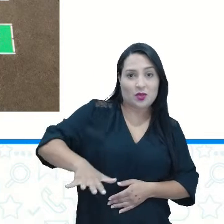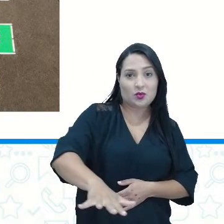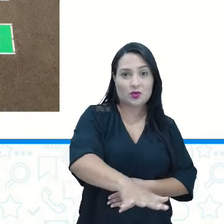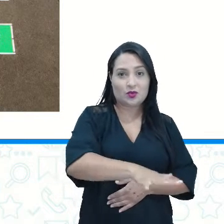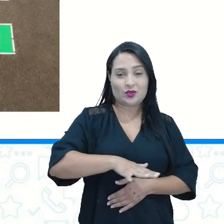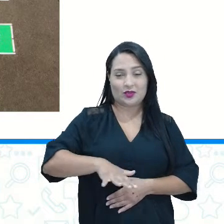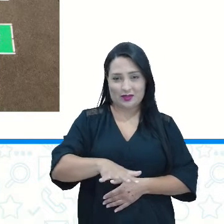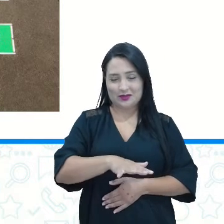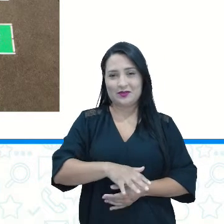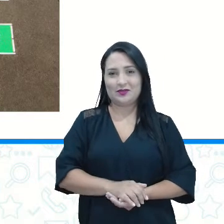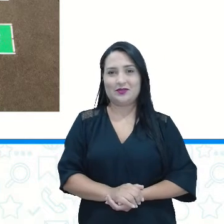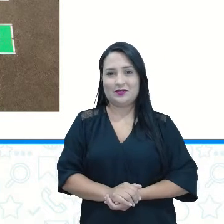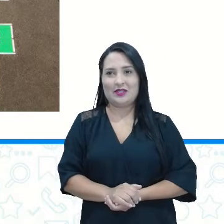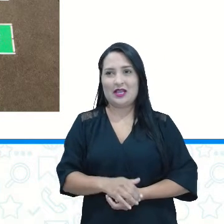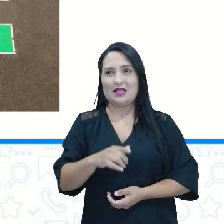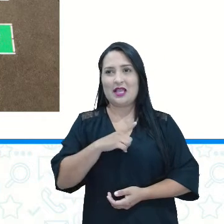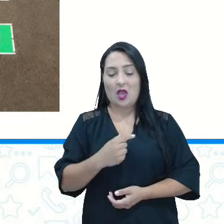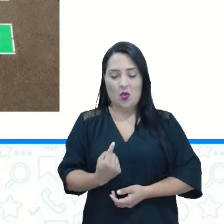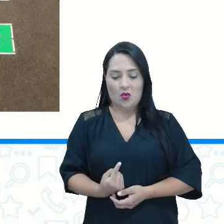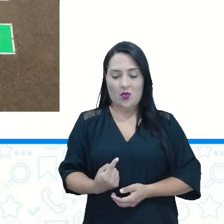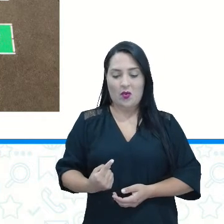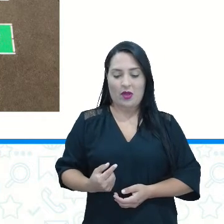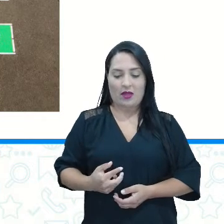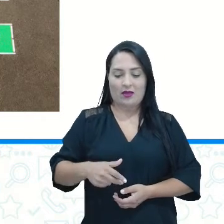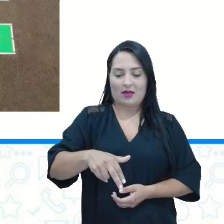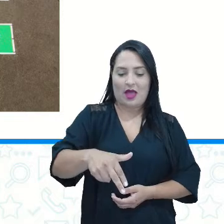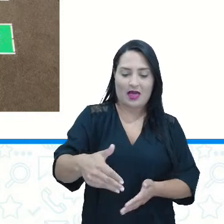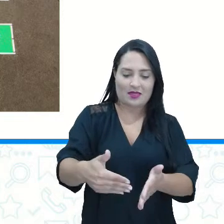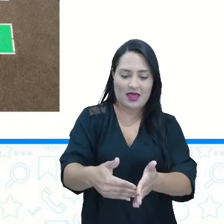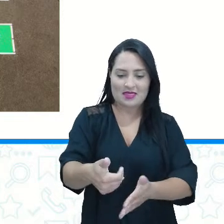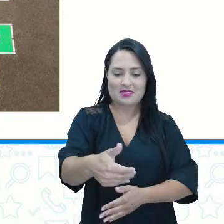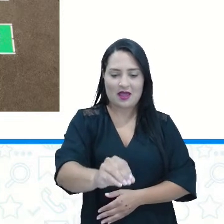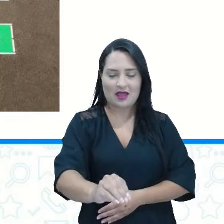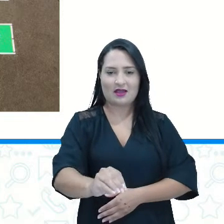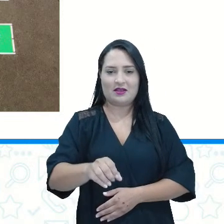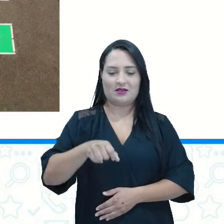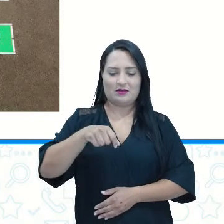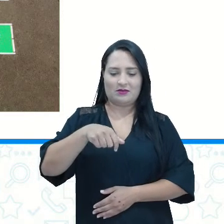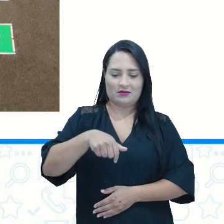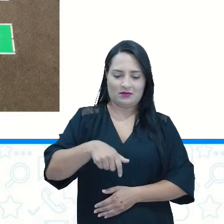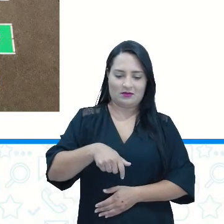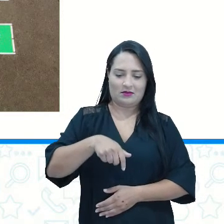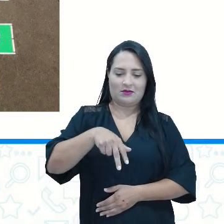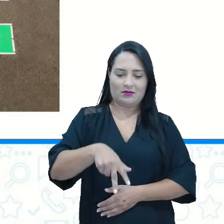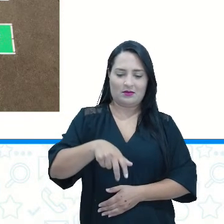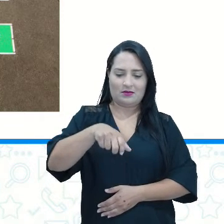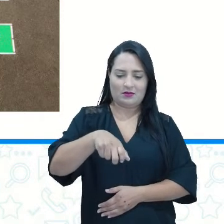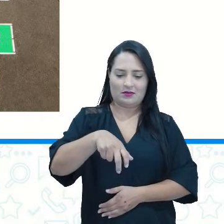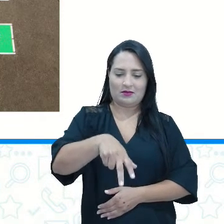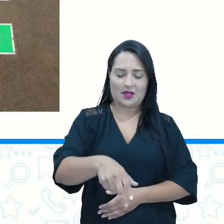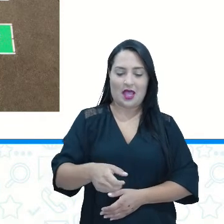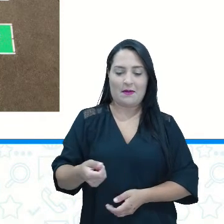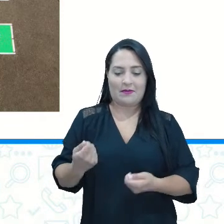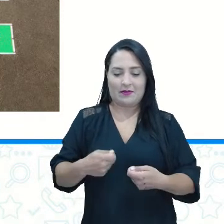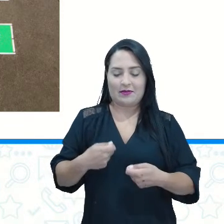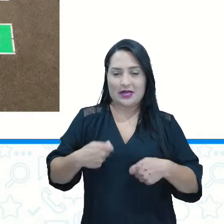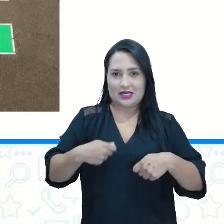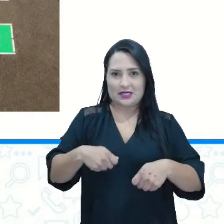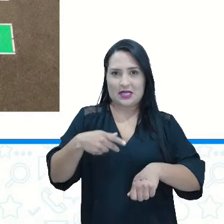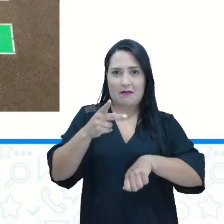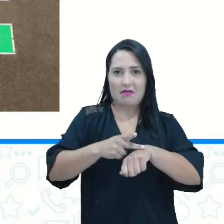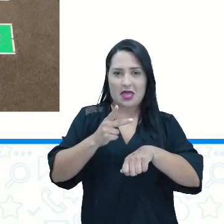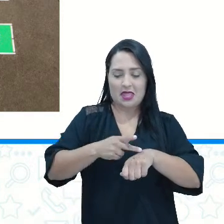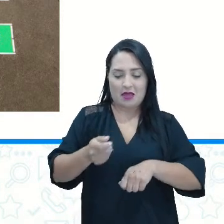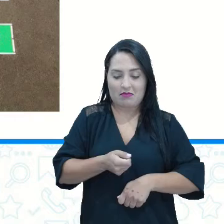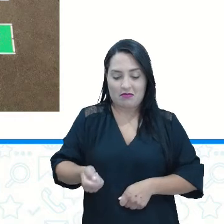A amarelinha que vai aí, ó, de 1 a 10. Você faz aí os movimentos, tem que usar a pedrinha, você vai com alguém